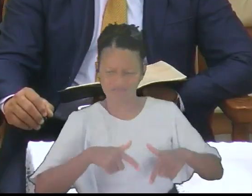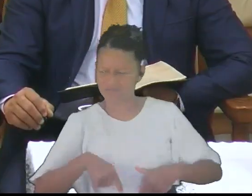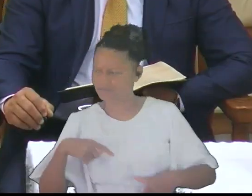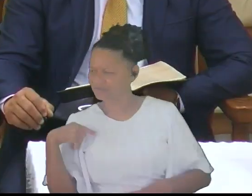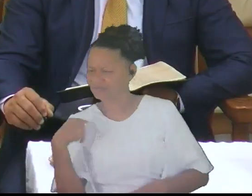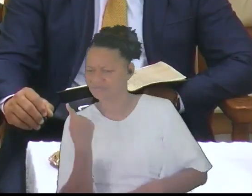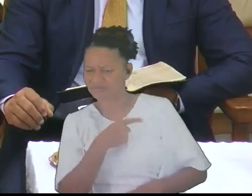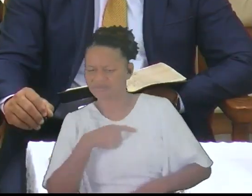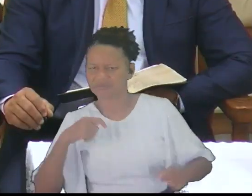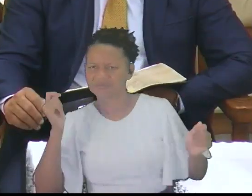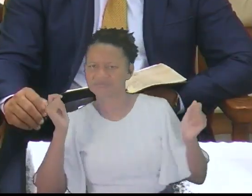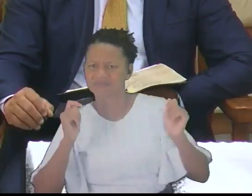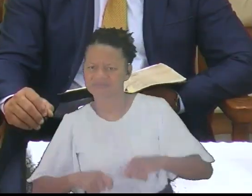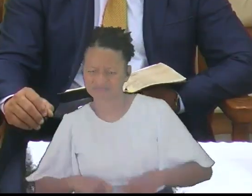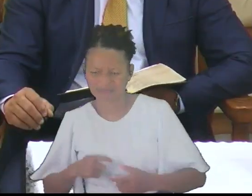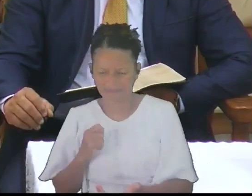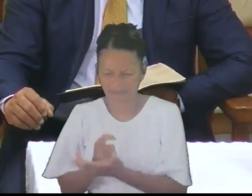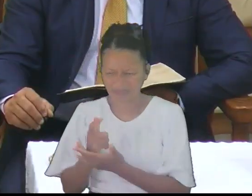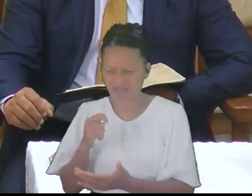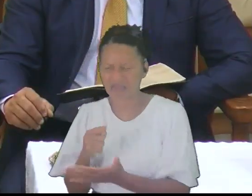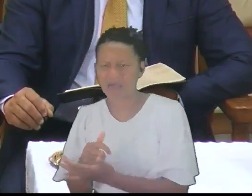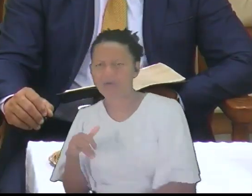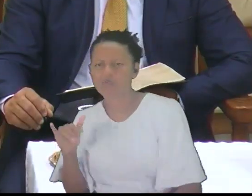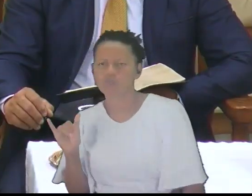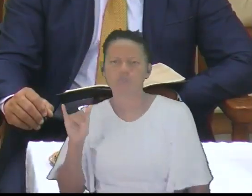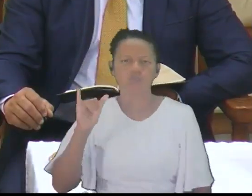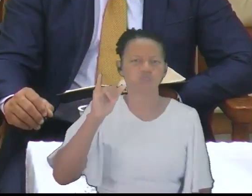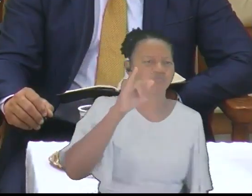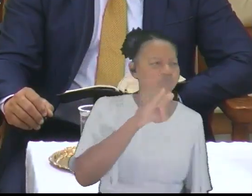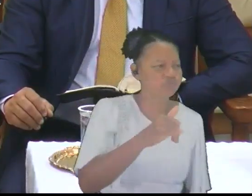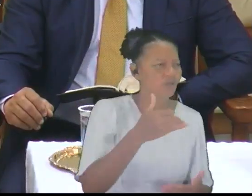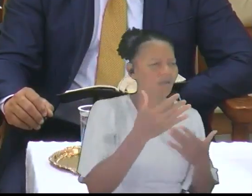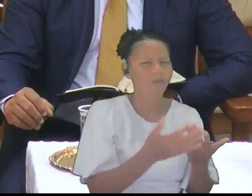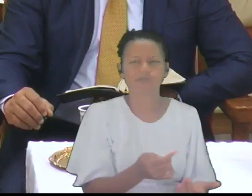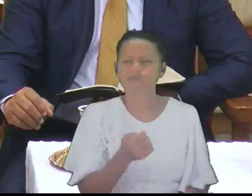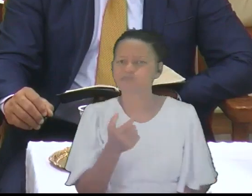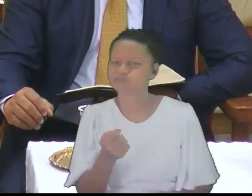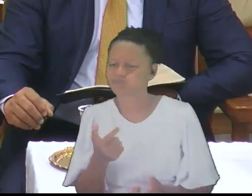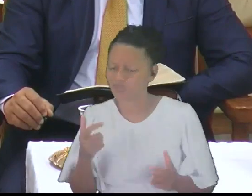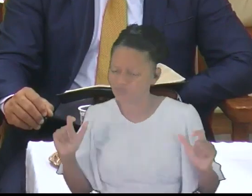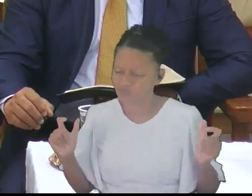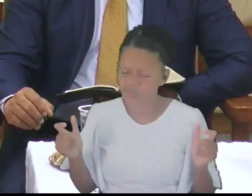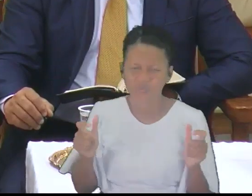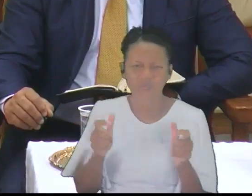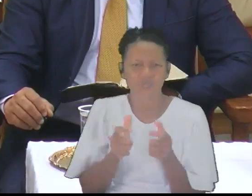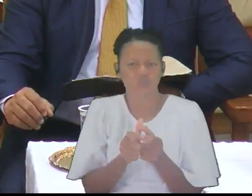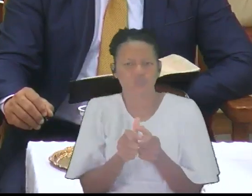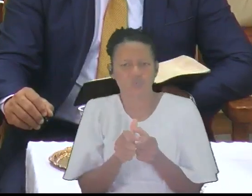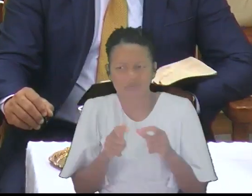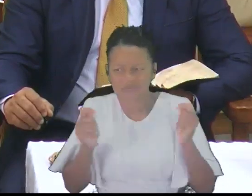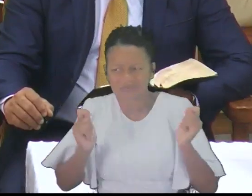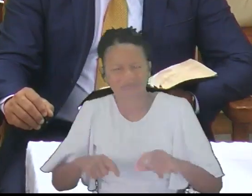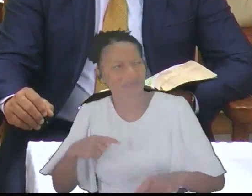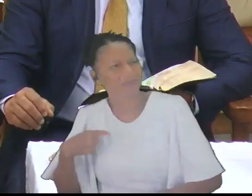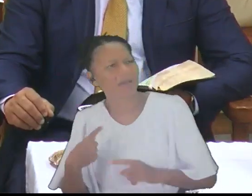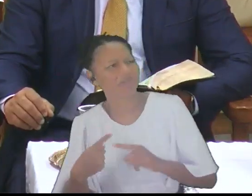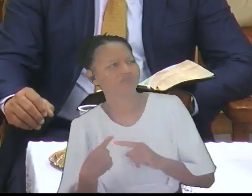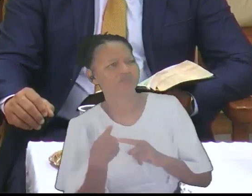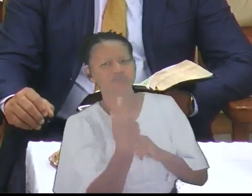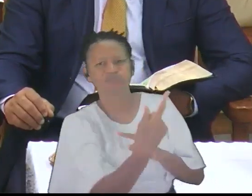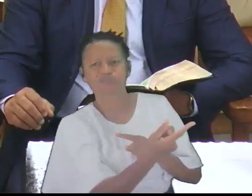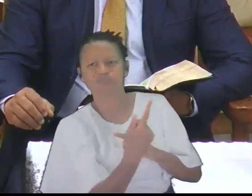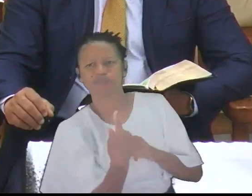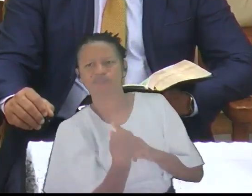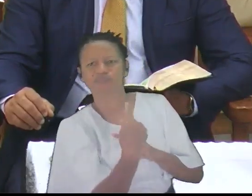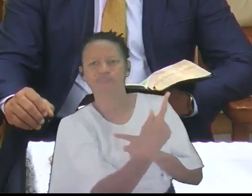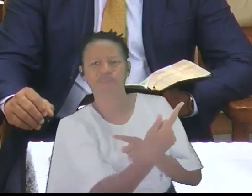nós teria condições financeiras? Quão poucos de nós teríamos condições financeiras de